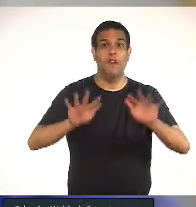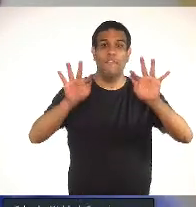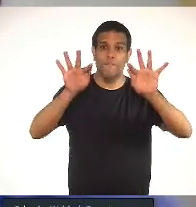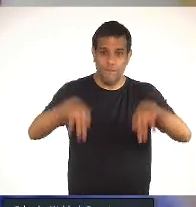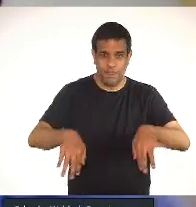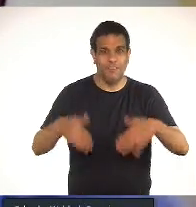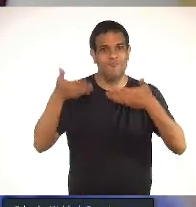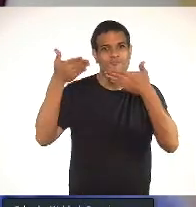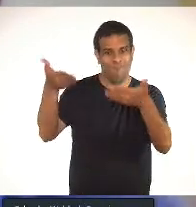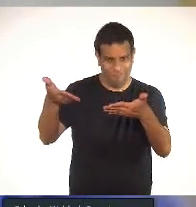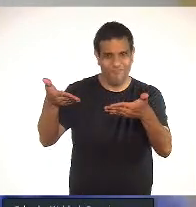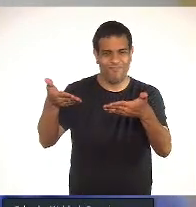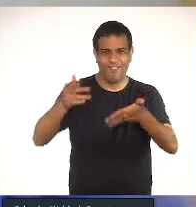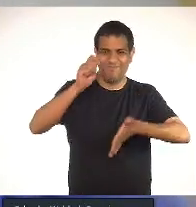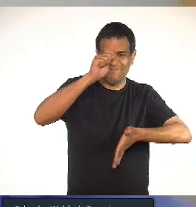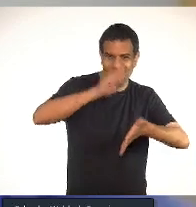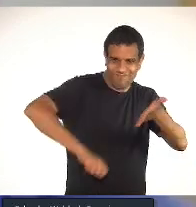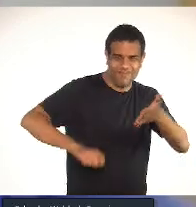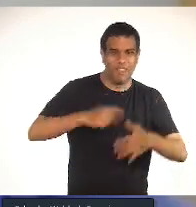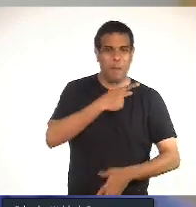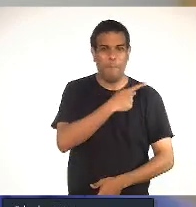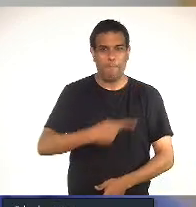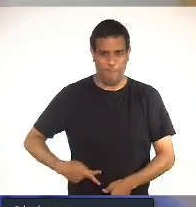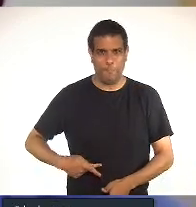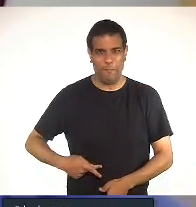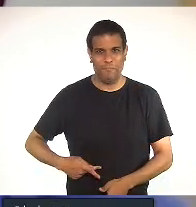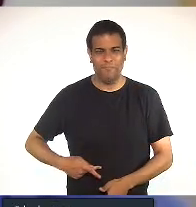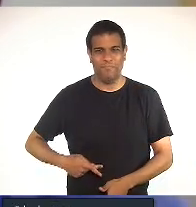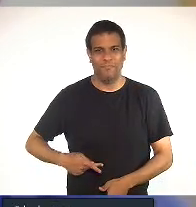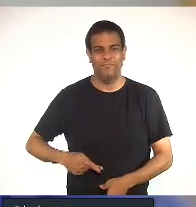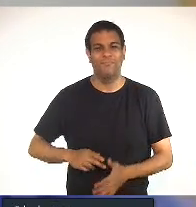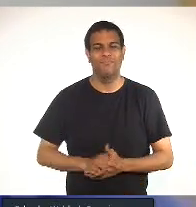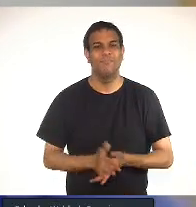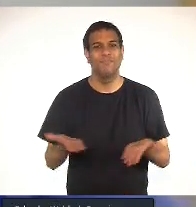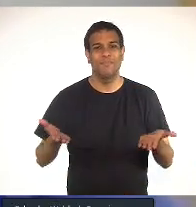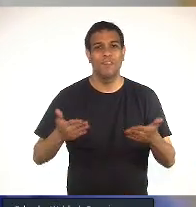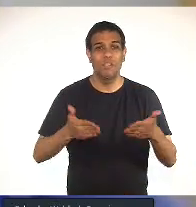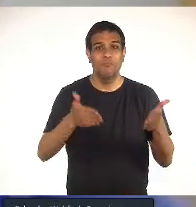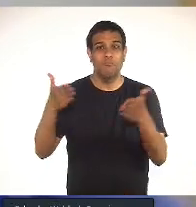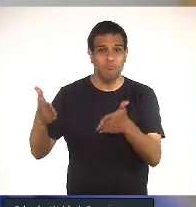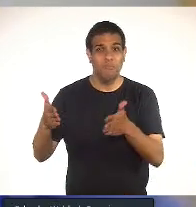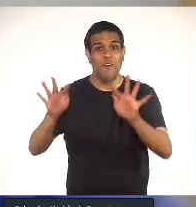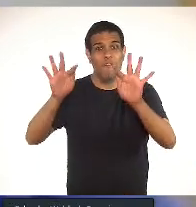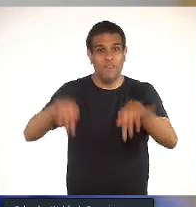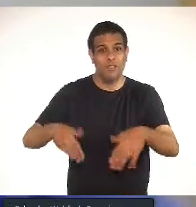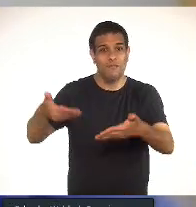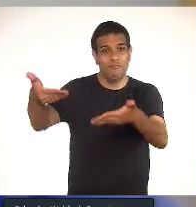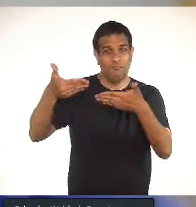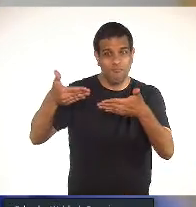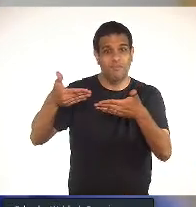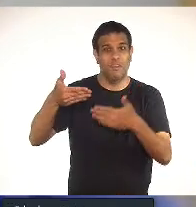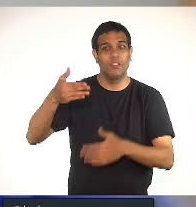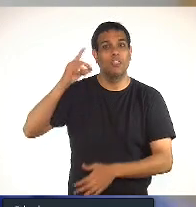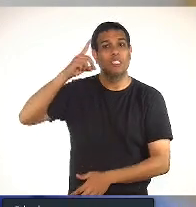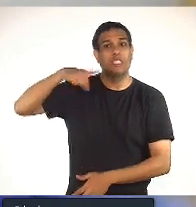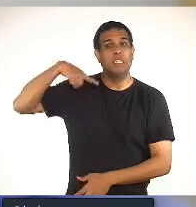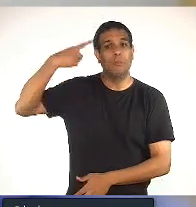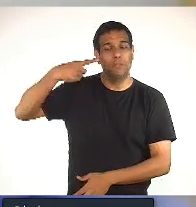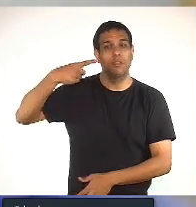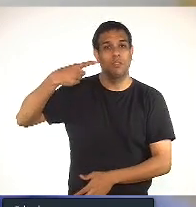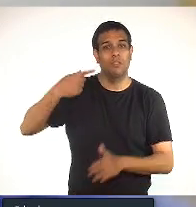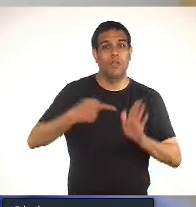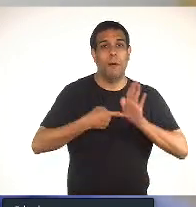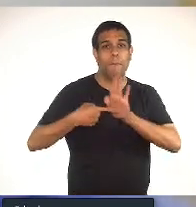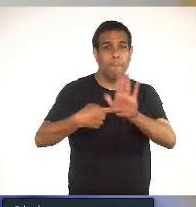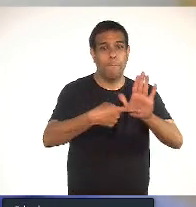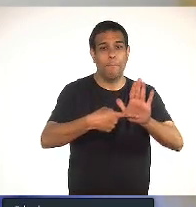conforme solicitado pelo presidente capitão Paulo Teixeira, que é o próximo orador inscrito. Então, passo à deputada Mônica Francisco a